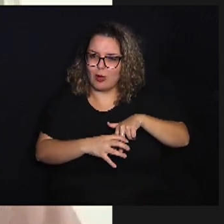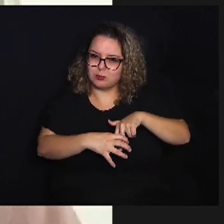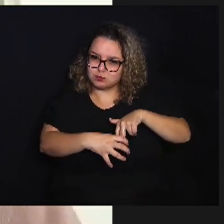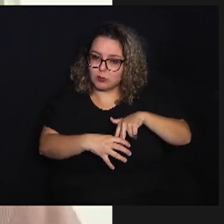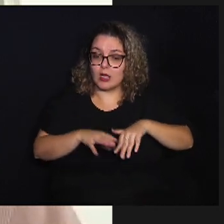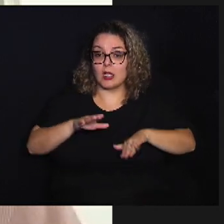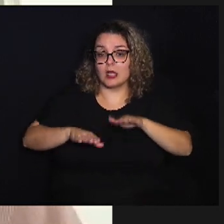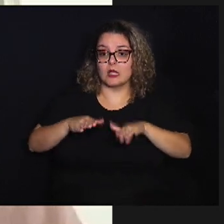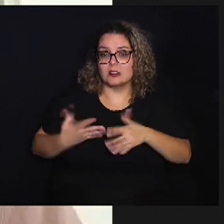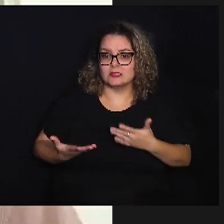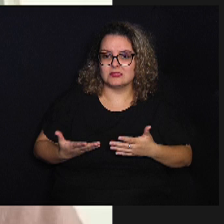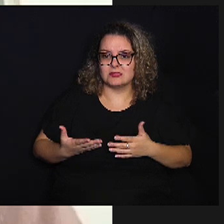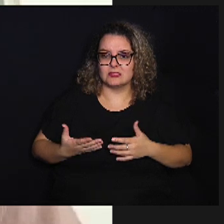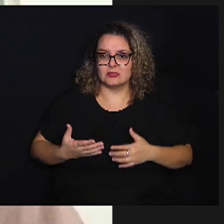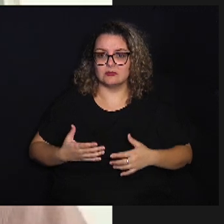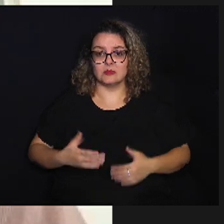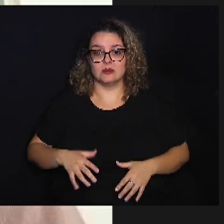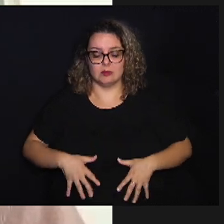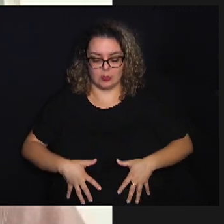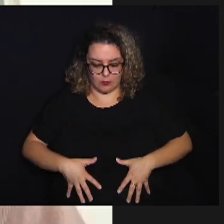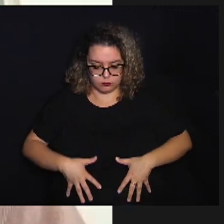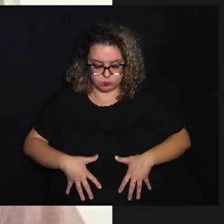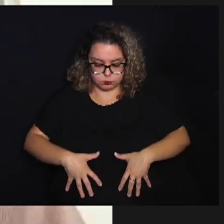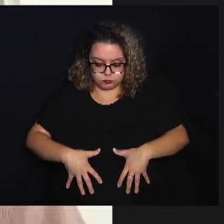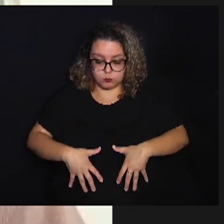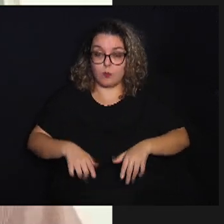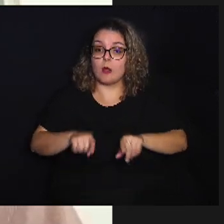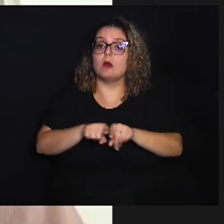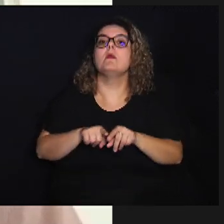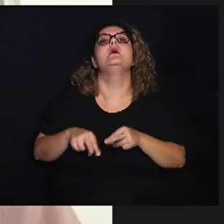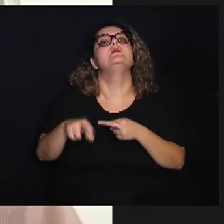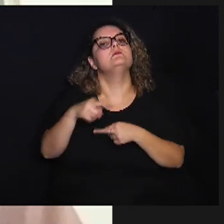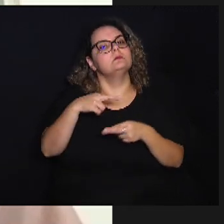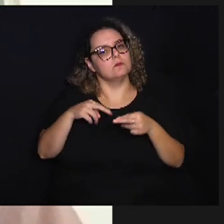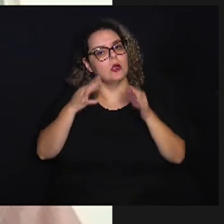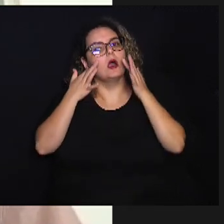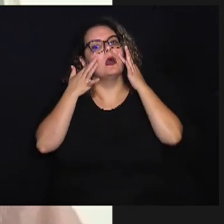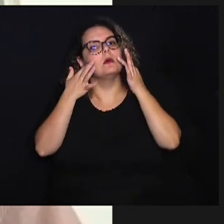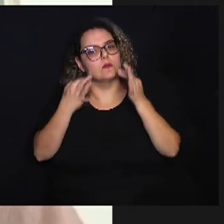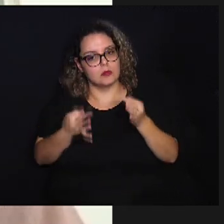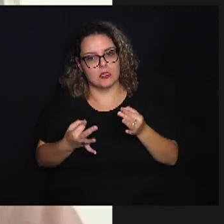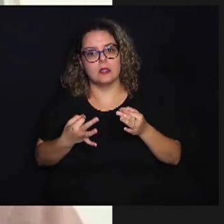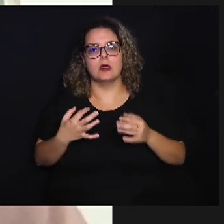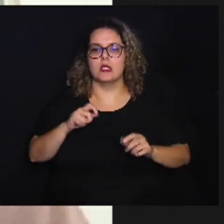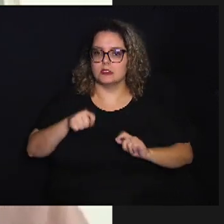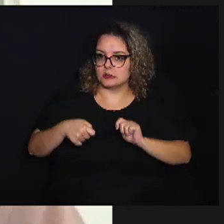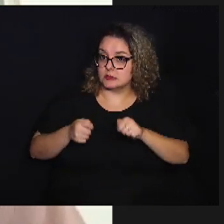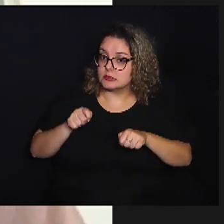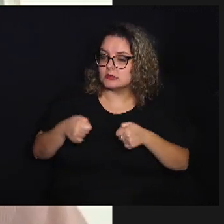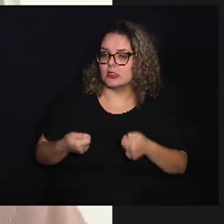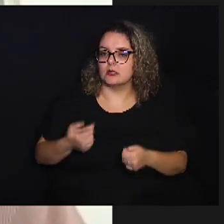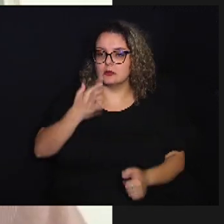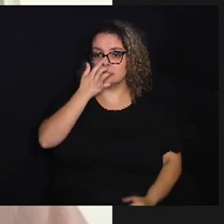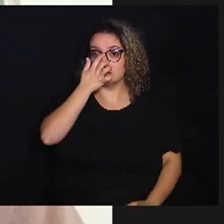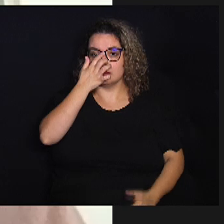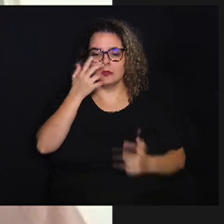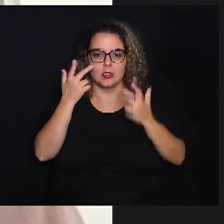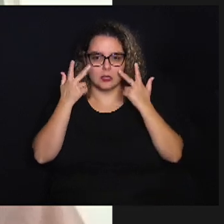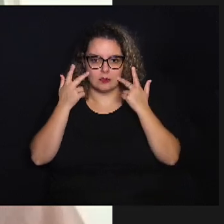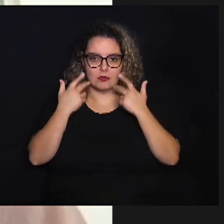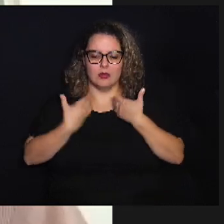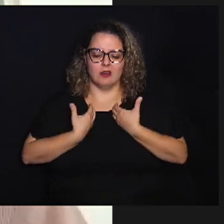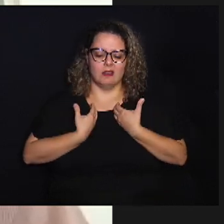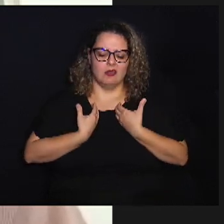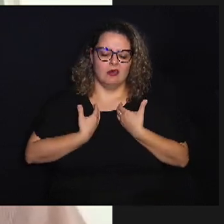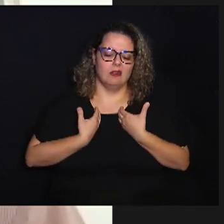vezes um aumento do volume abdominal, né, então tem que estar atento a esses sintomas. Mas geralmente o cansaço